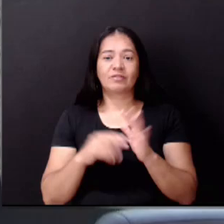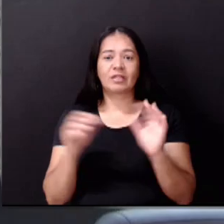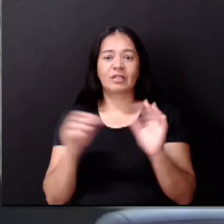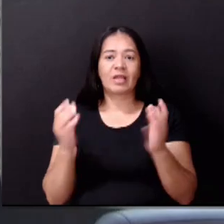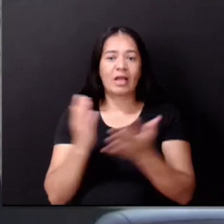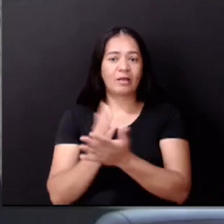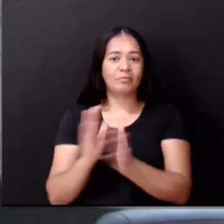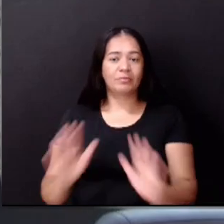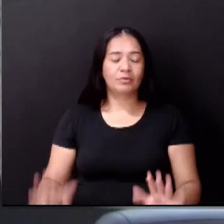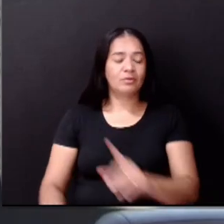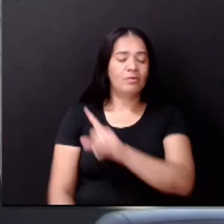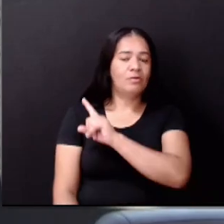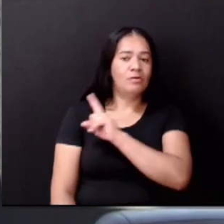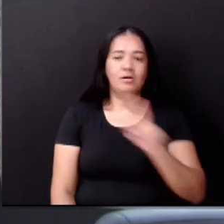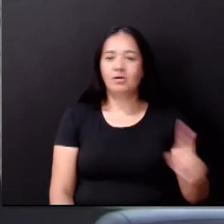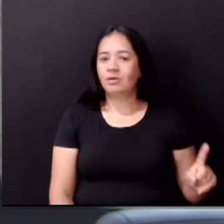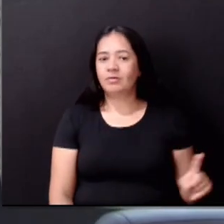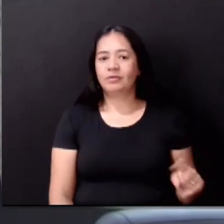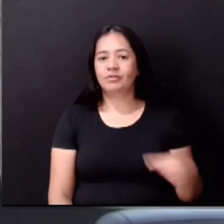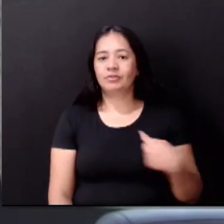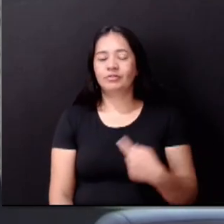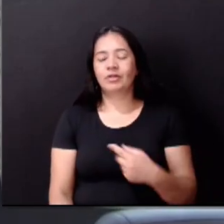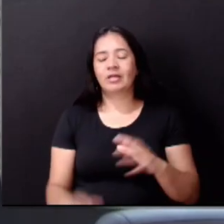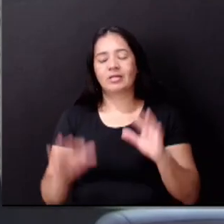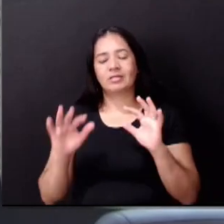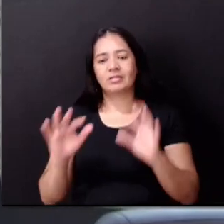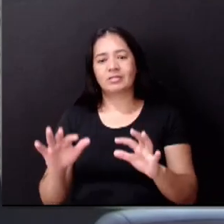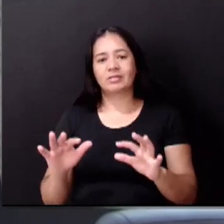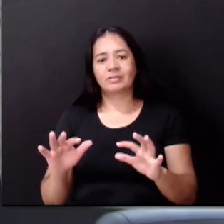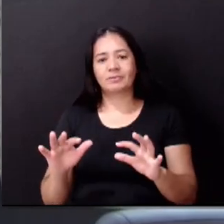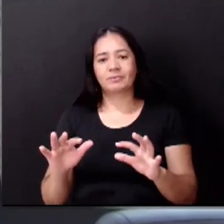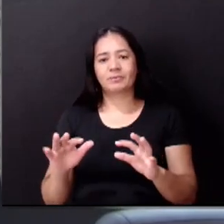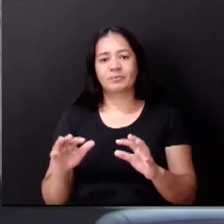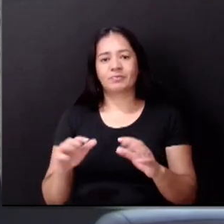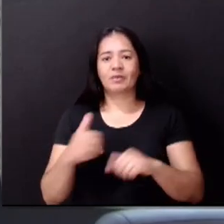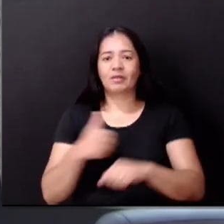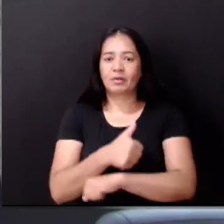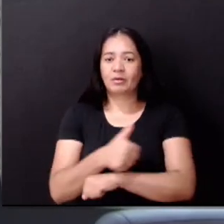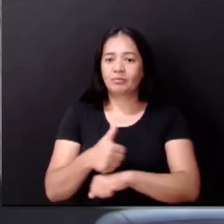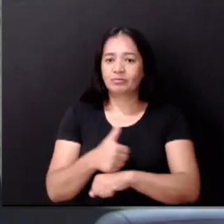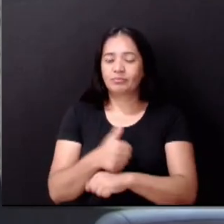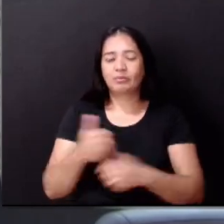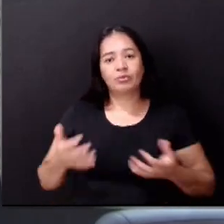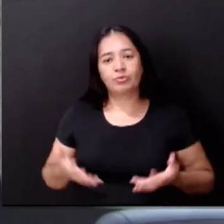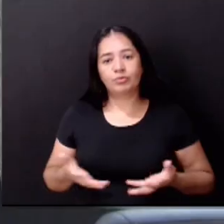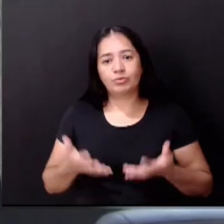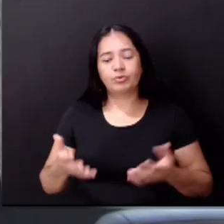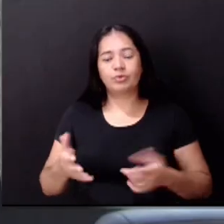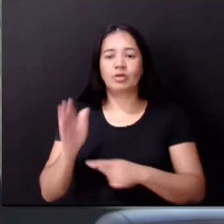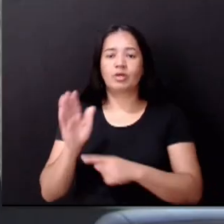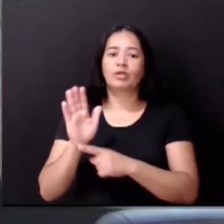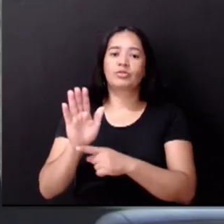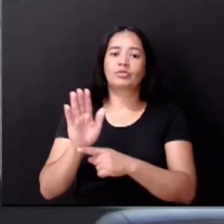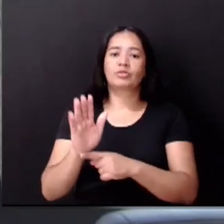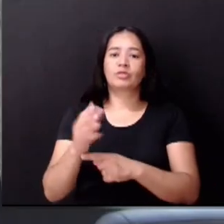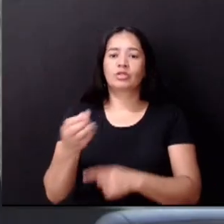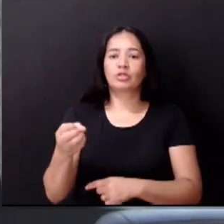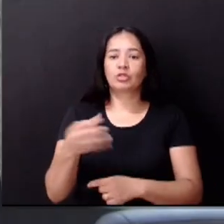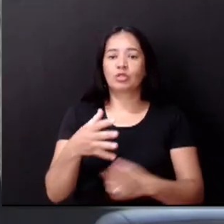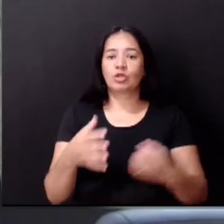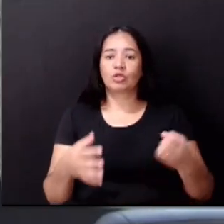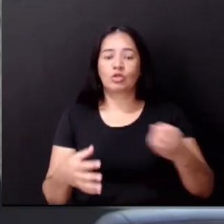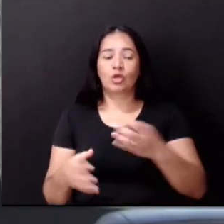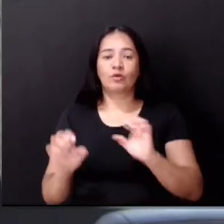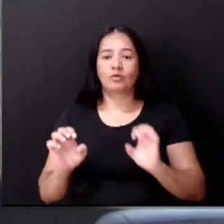assim, através desses profissionais que contribuíram, trazer novos eventos e